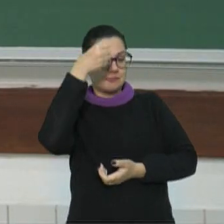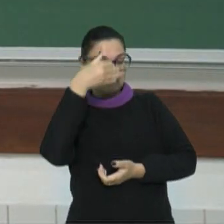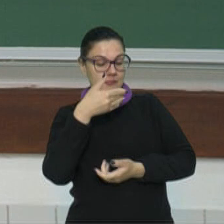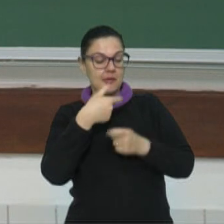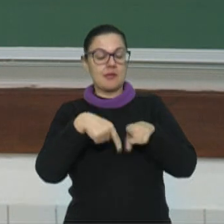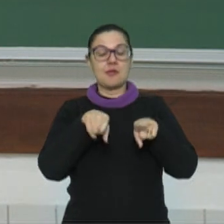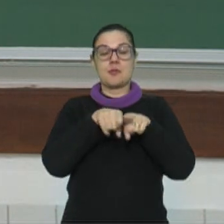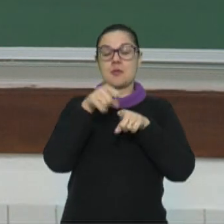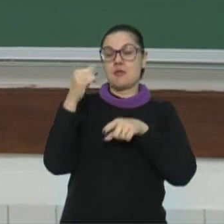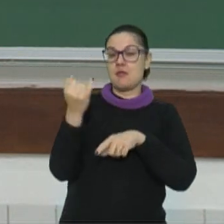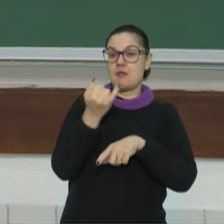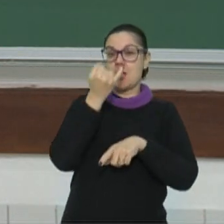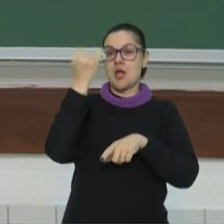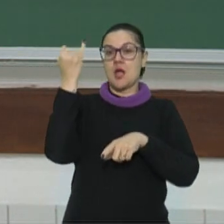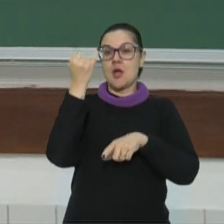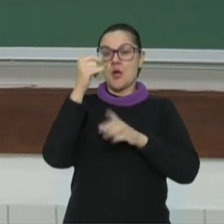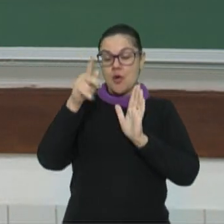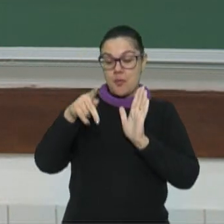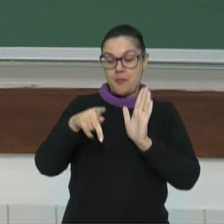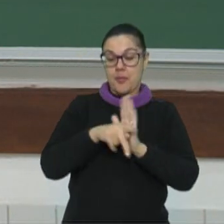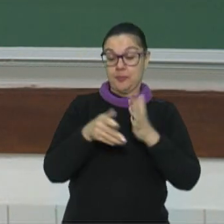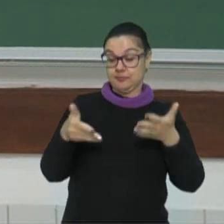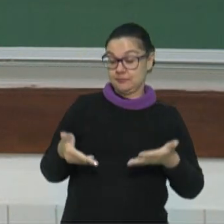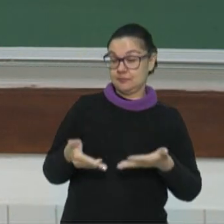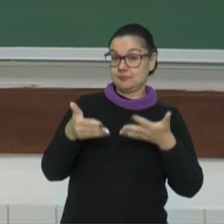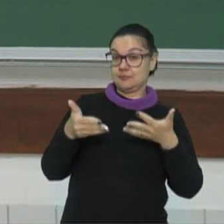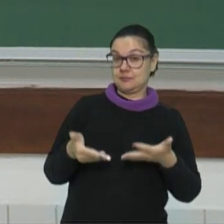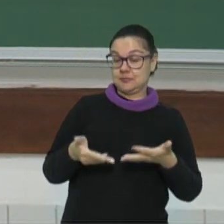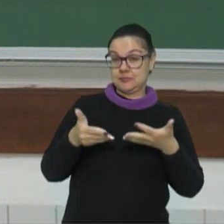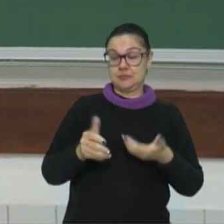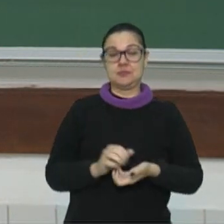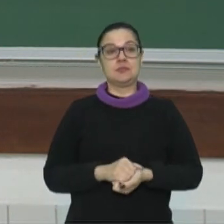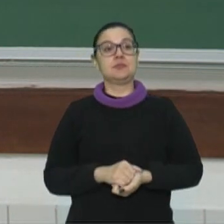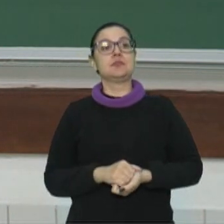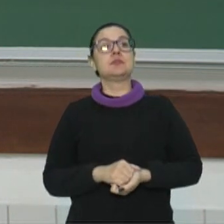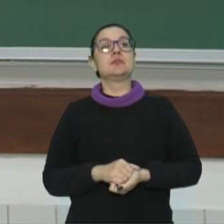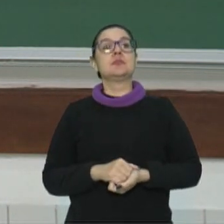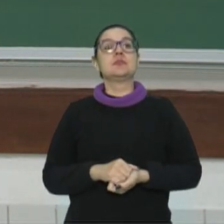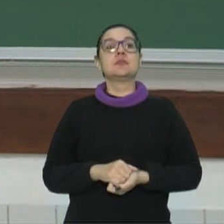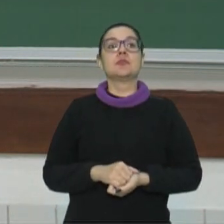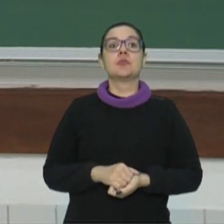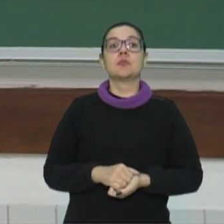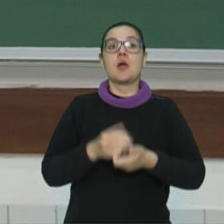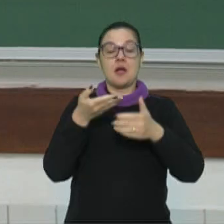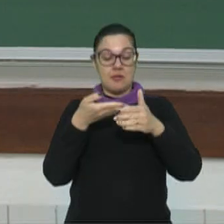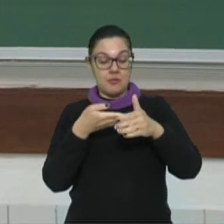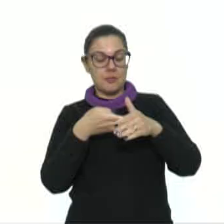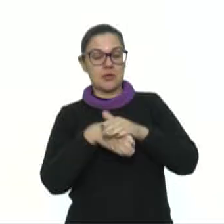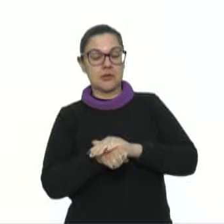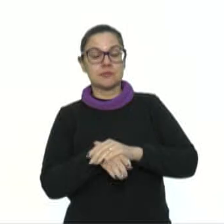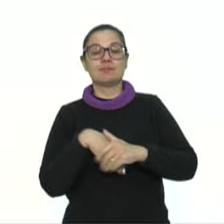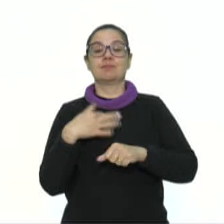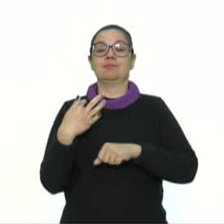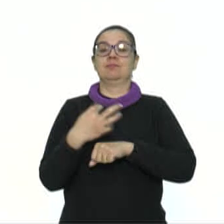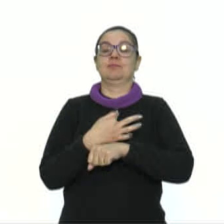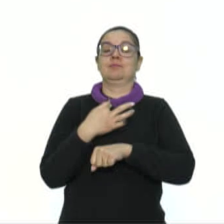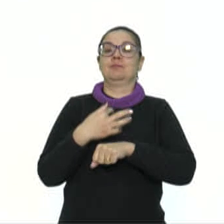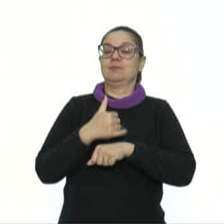a importância de se estimular, né, Sampaio, estimular